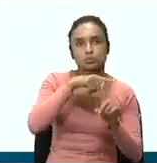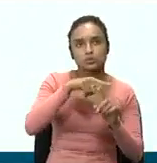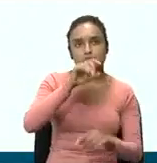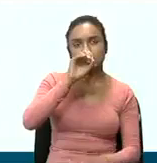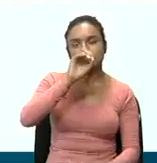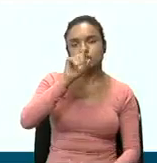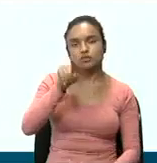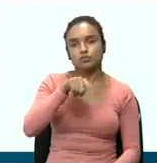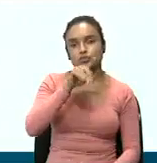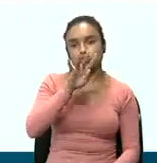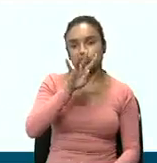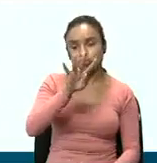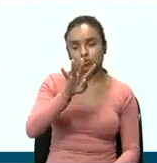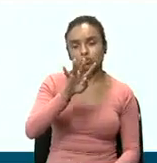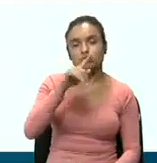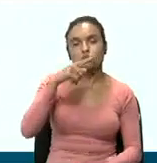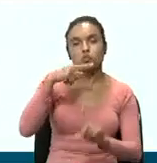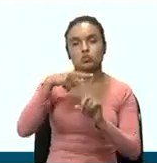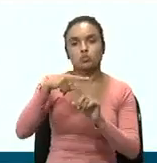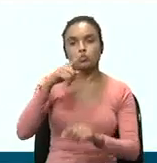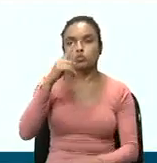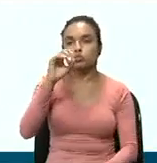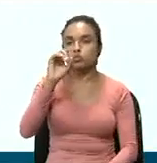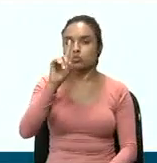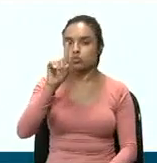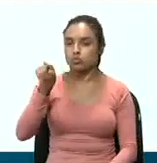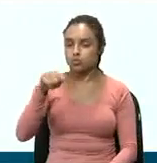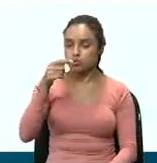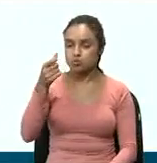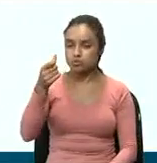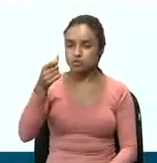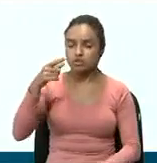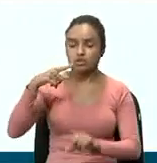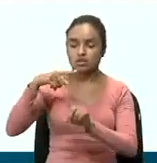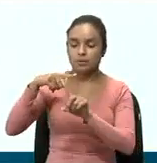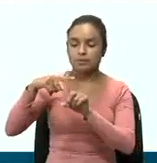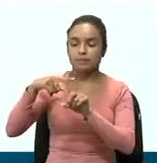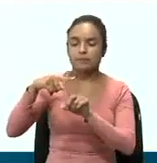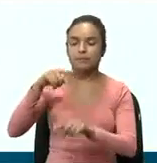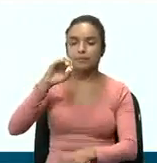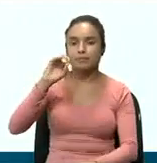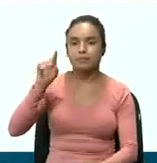0,4 mais 0,16 mais